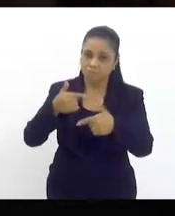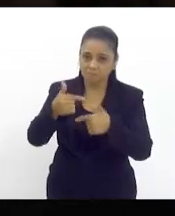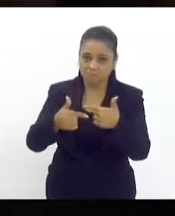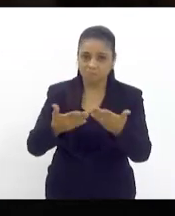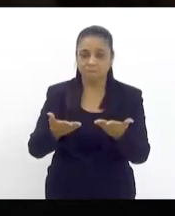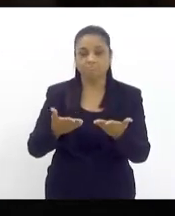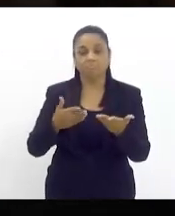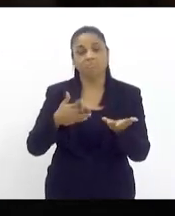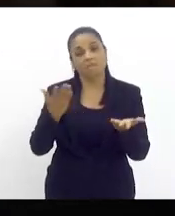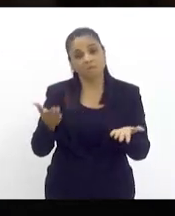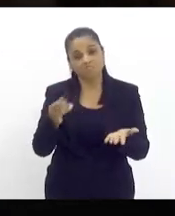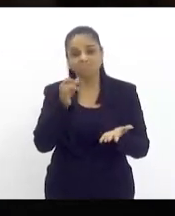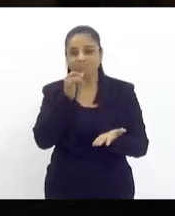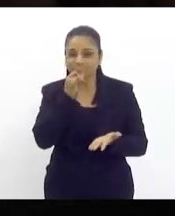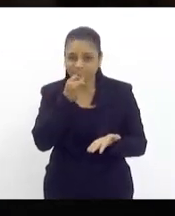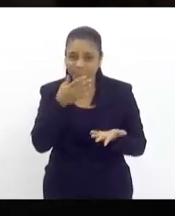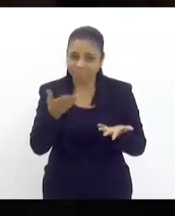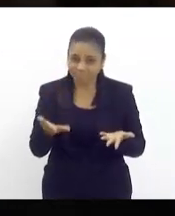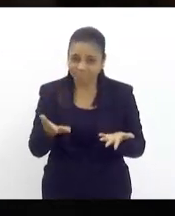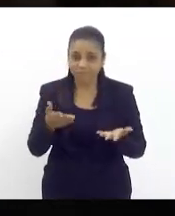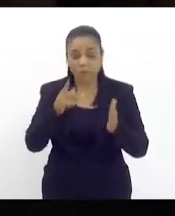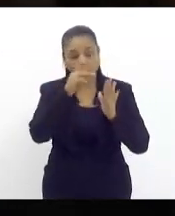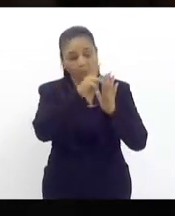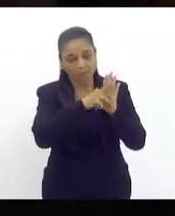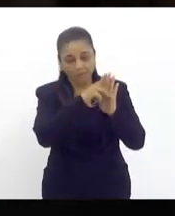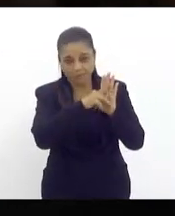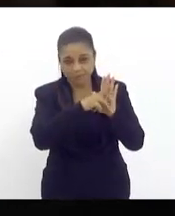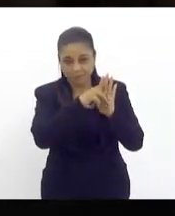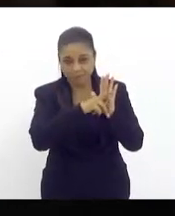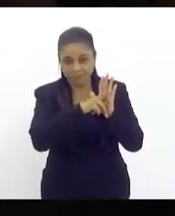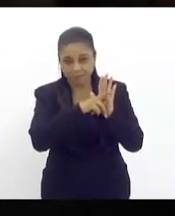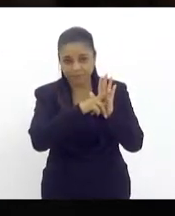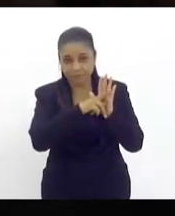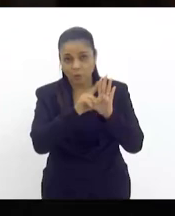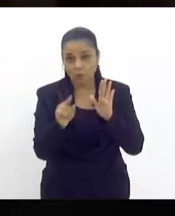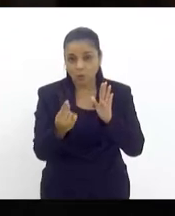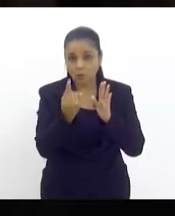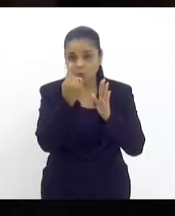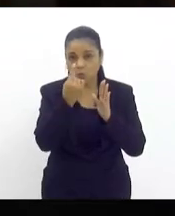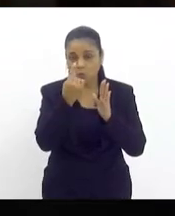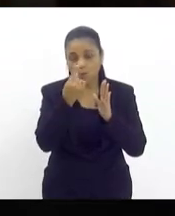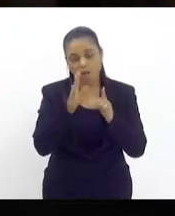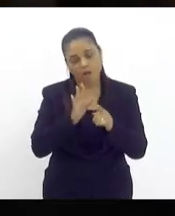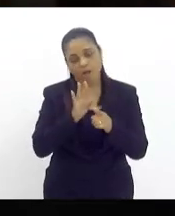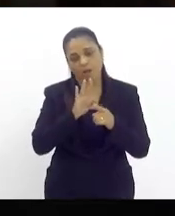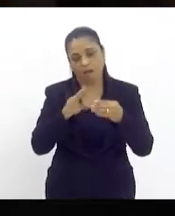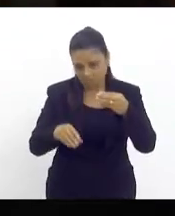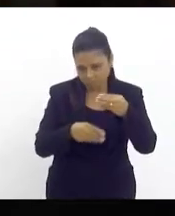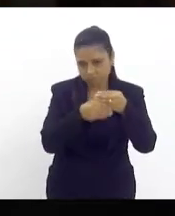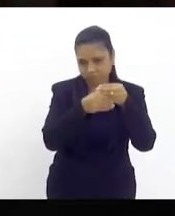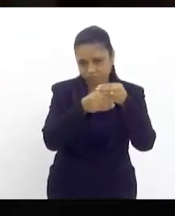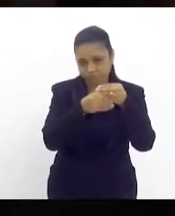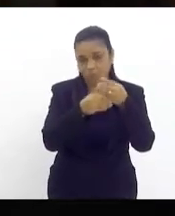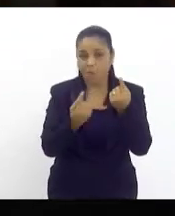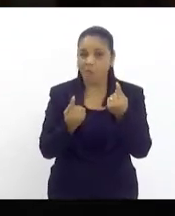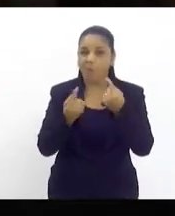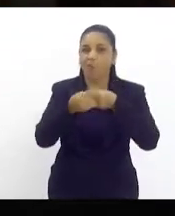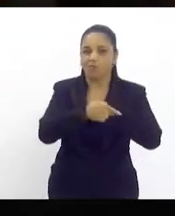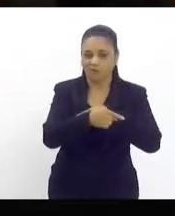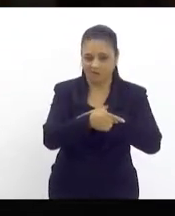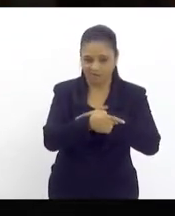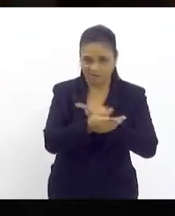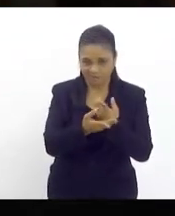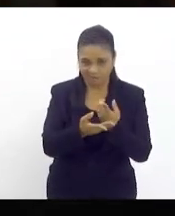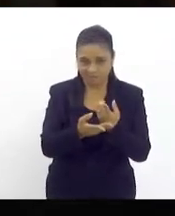Infelizmente o nosso projeto teve apenas uma contribuição em contrário uma